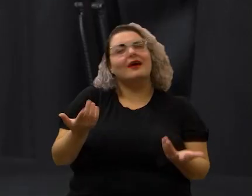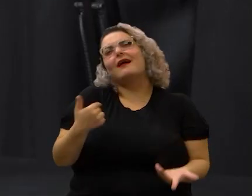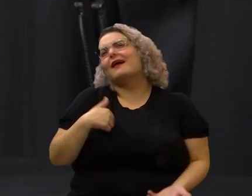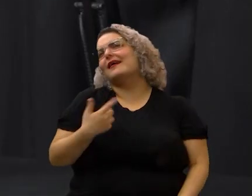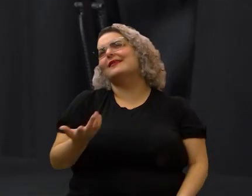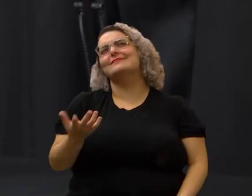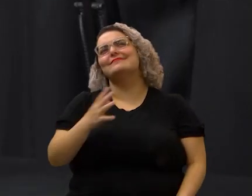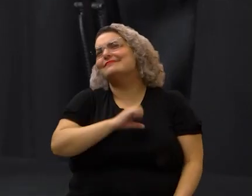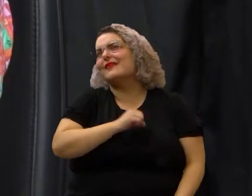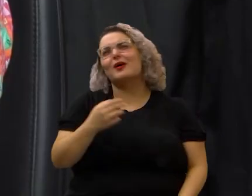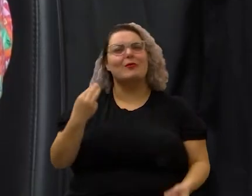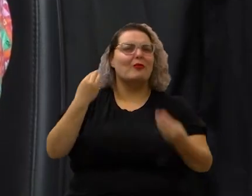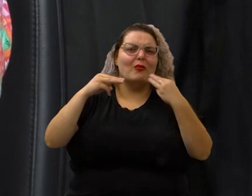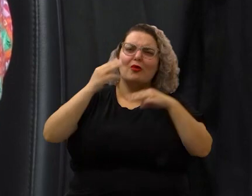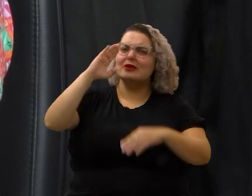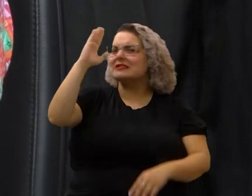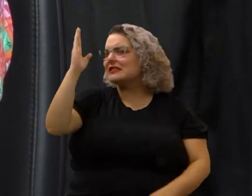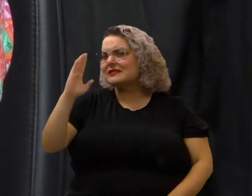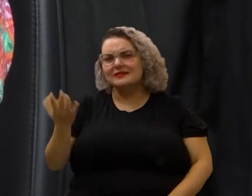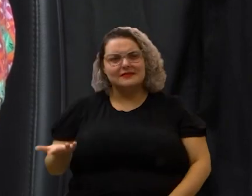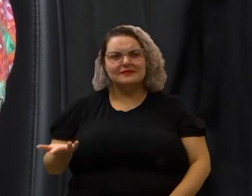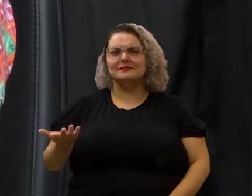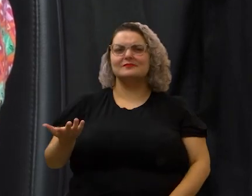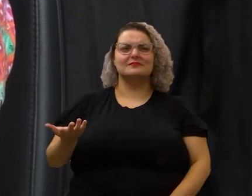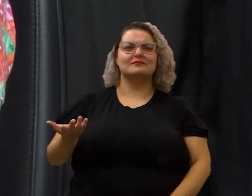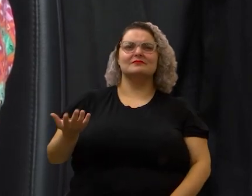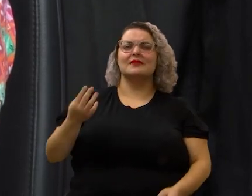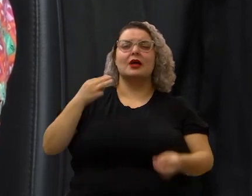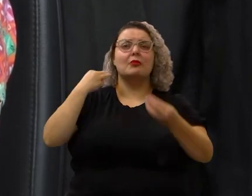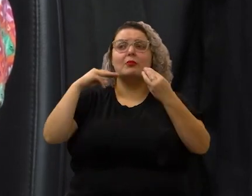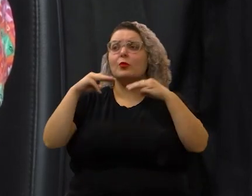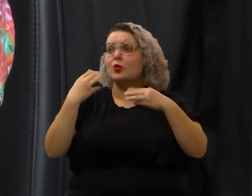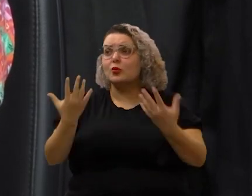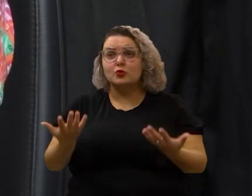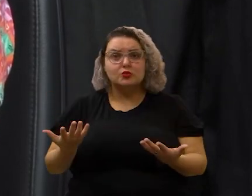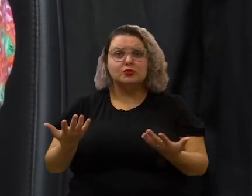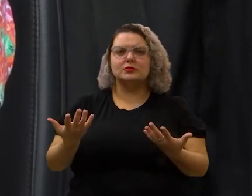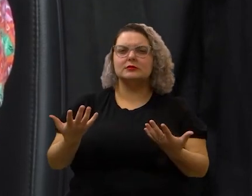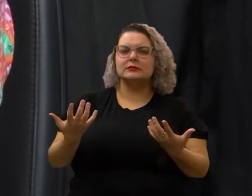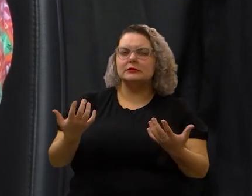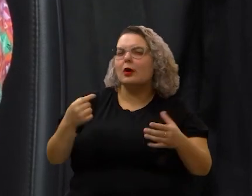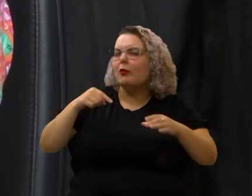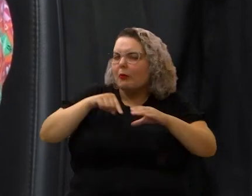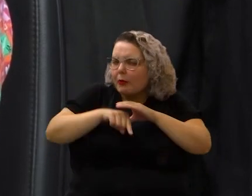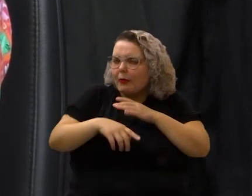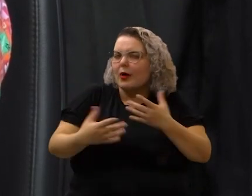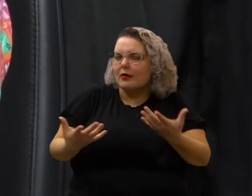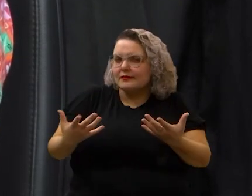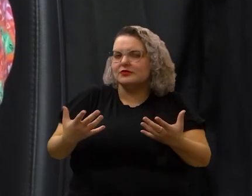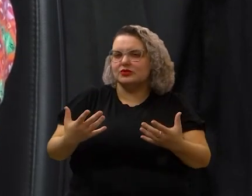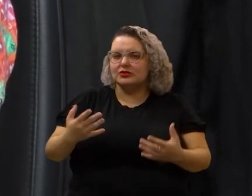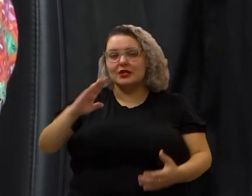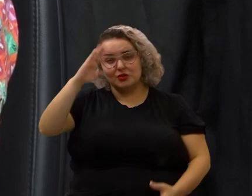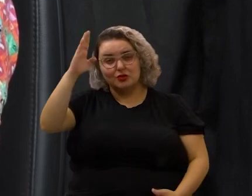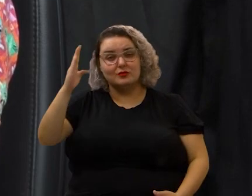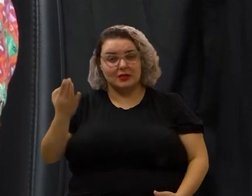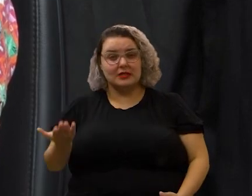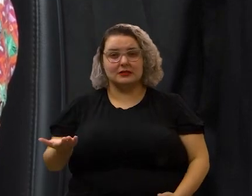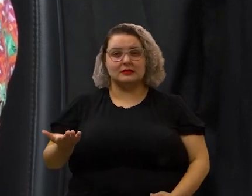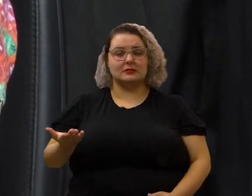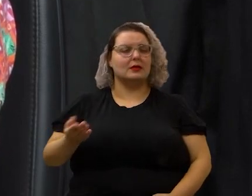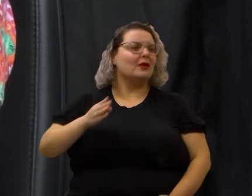Mariana? Eu gosto de música brasileira, músicas com brasilidades.